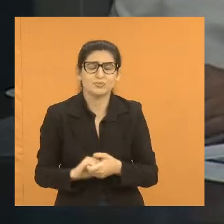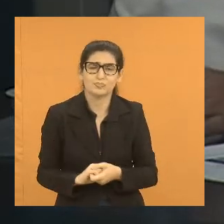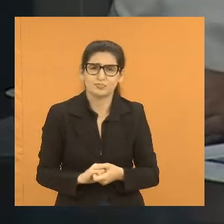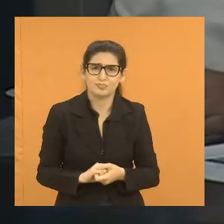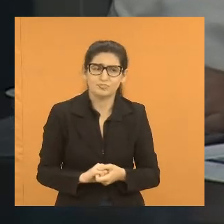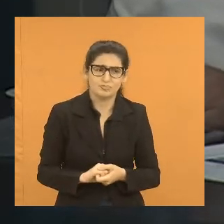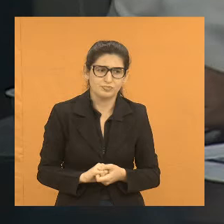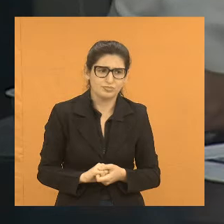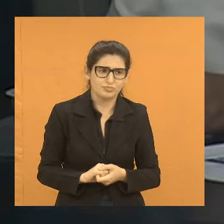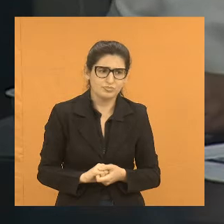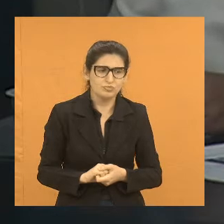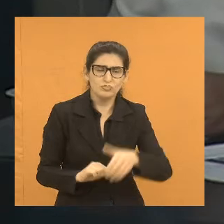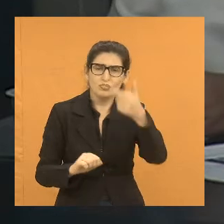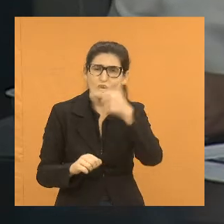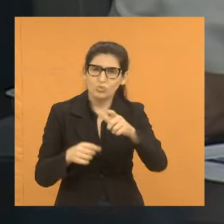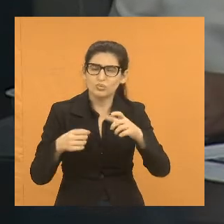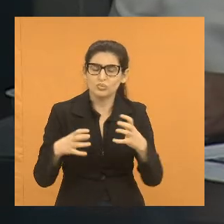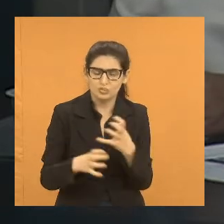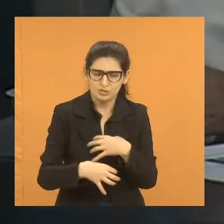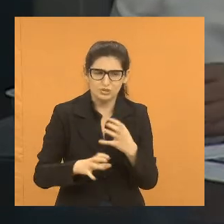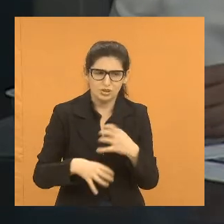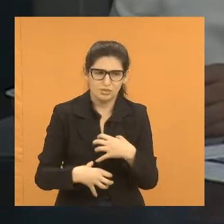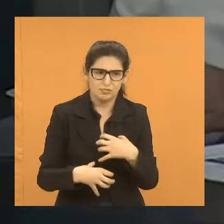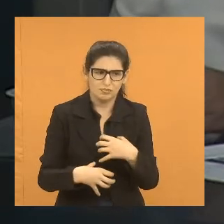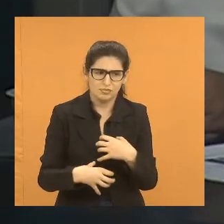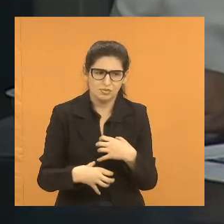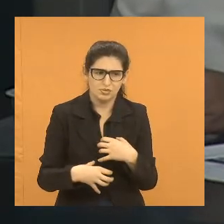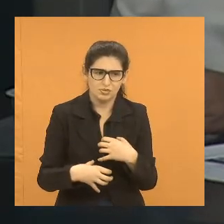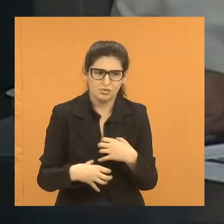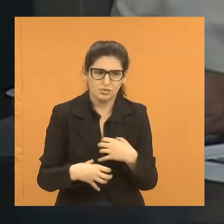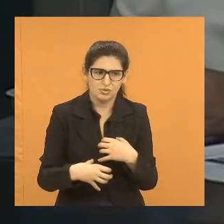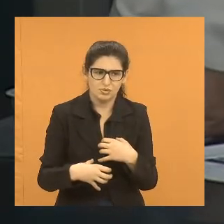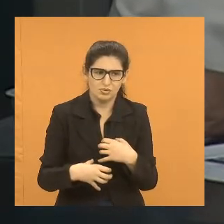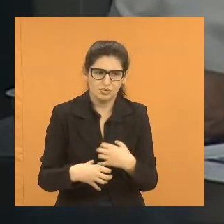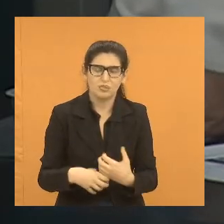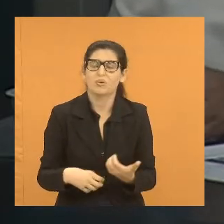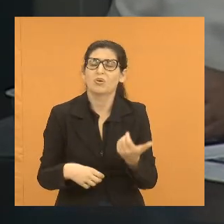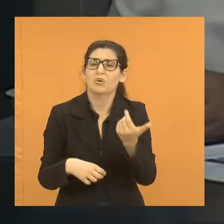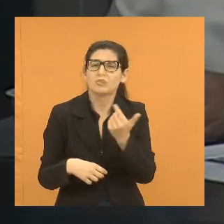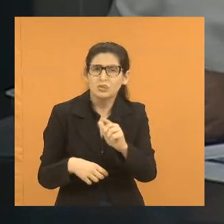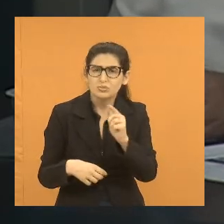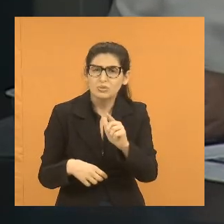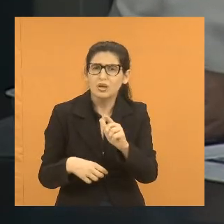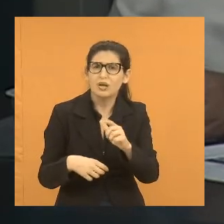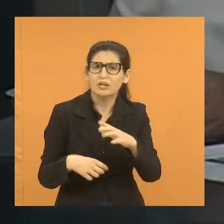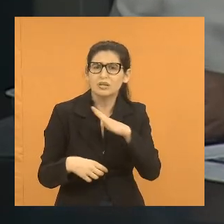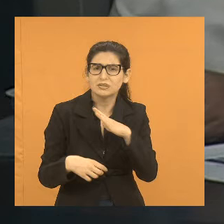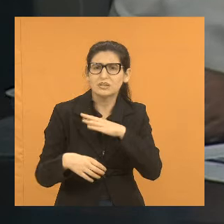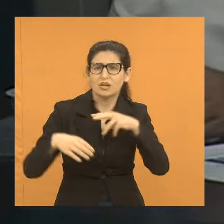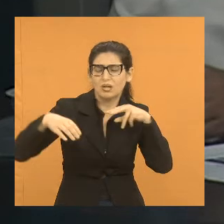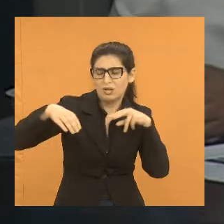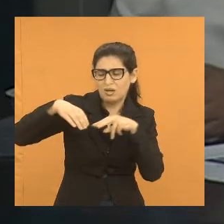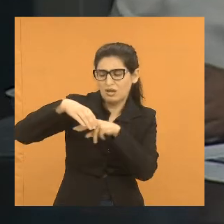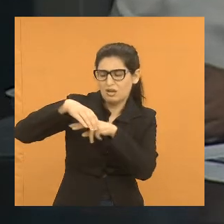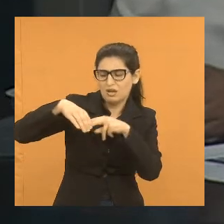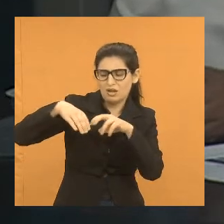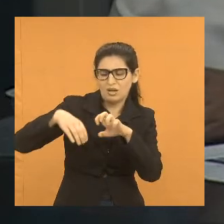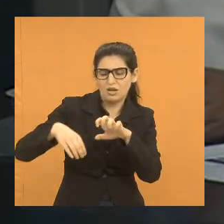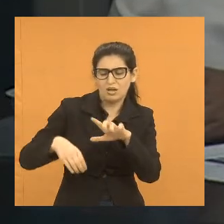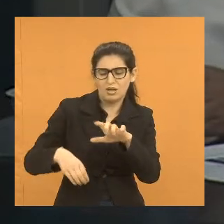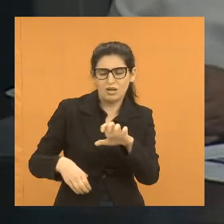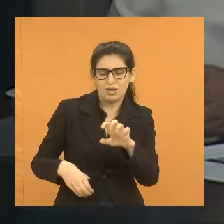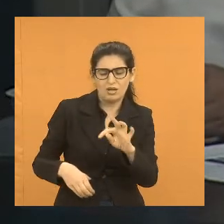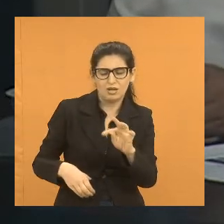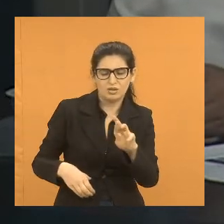E os outros exames, alguns exames nós não temos no município, como é o caso da eletroneuromiografia.